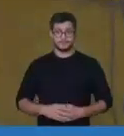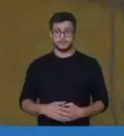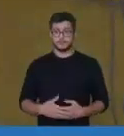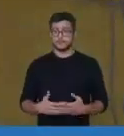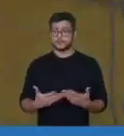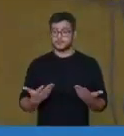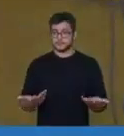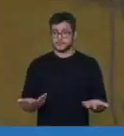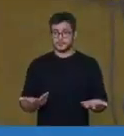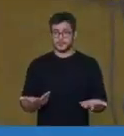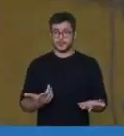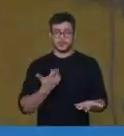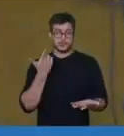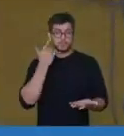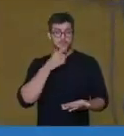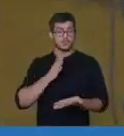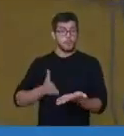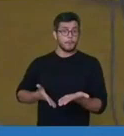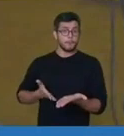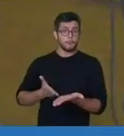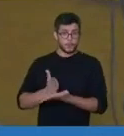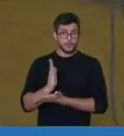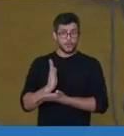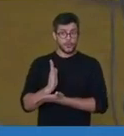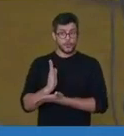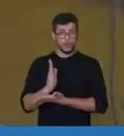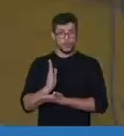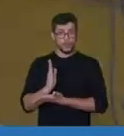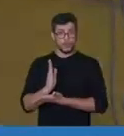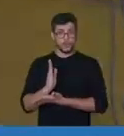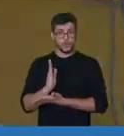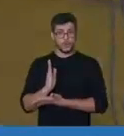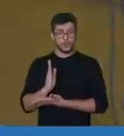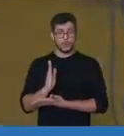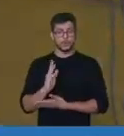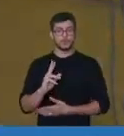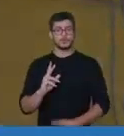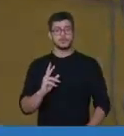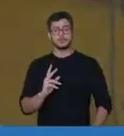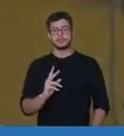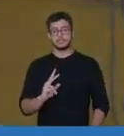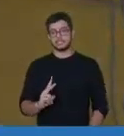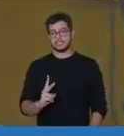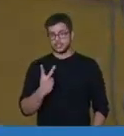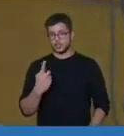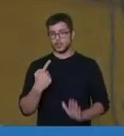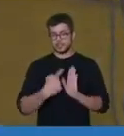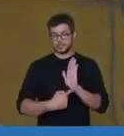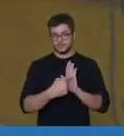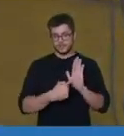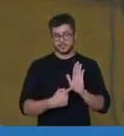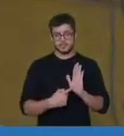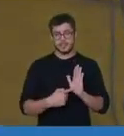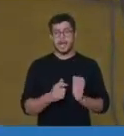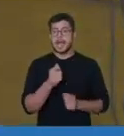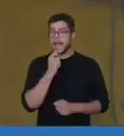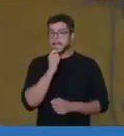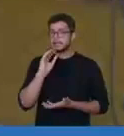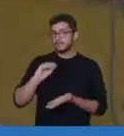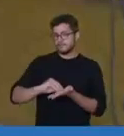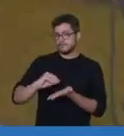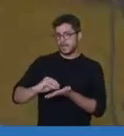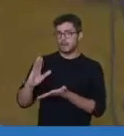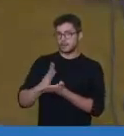aprovação que foi aprovada, que foi em 2 vetos. Nós temos vários vetos que ainda estão para serem apreciados,